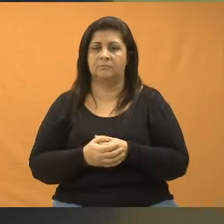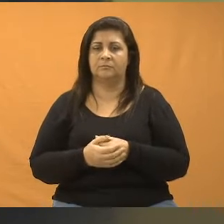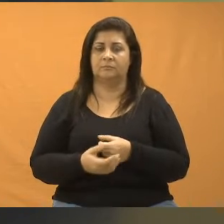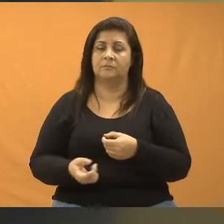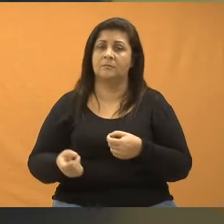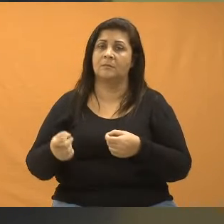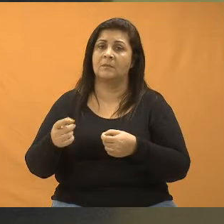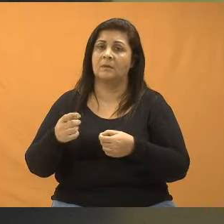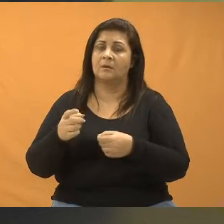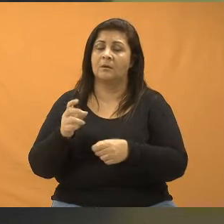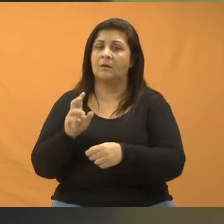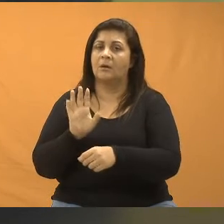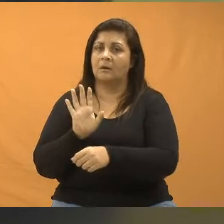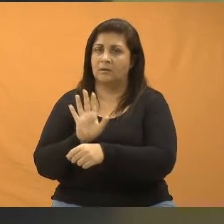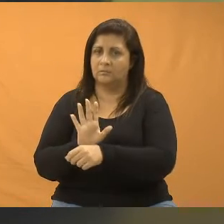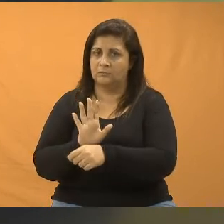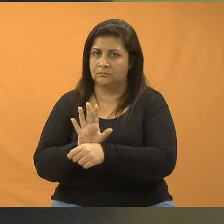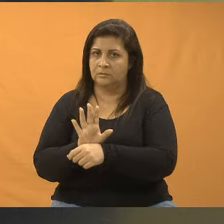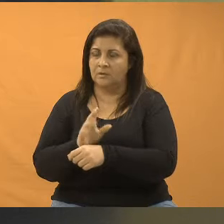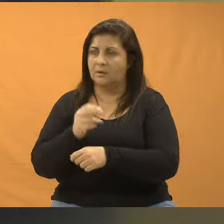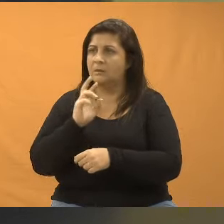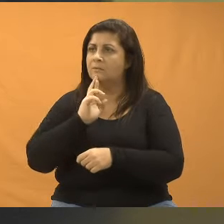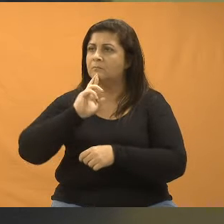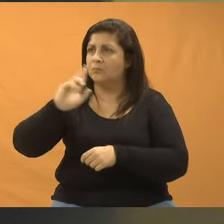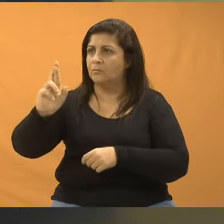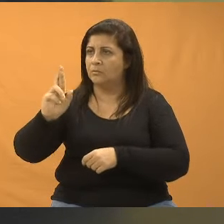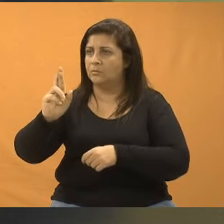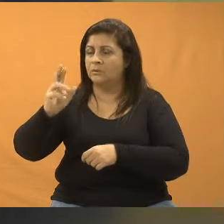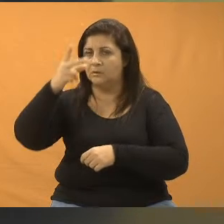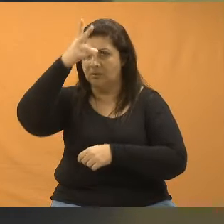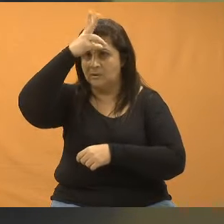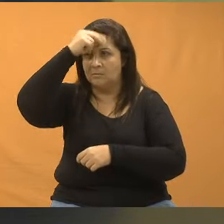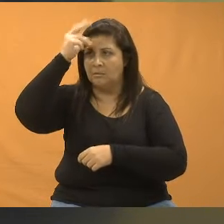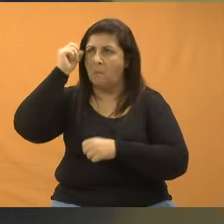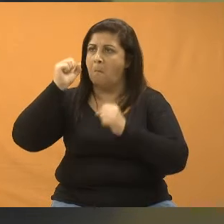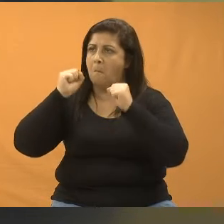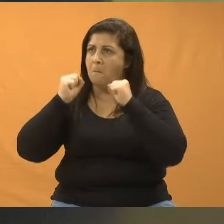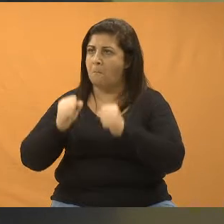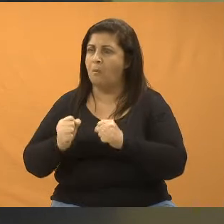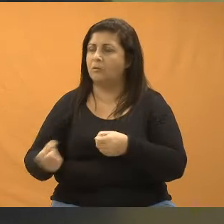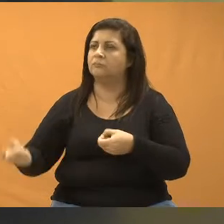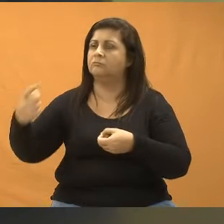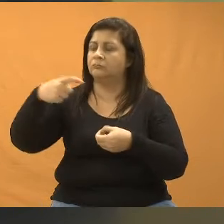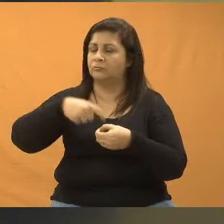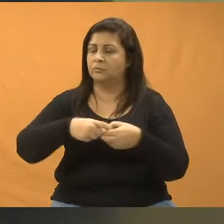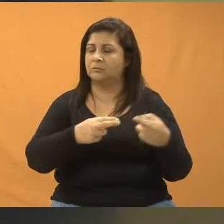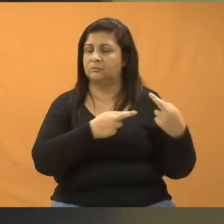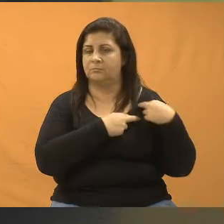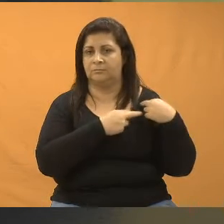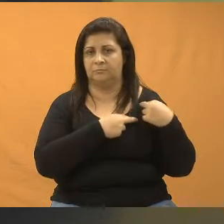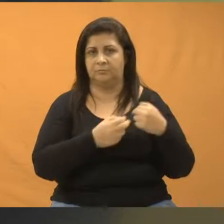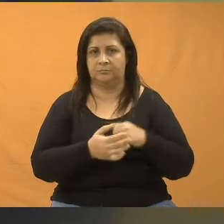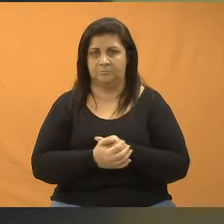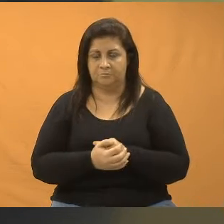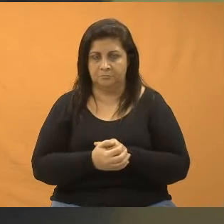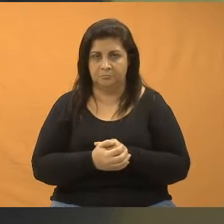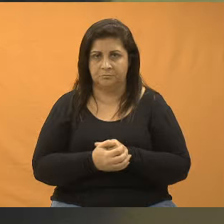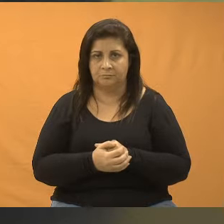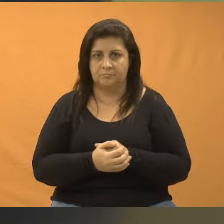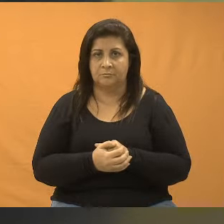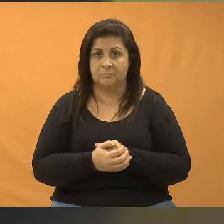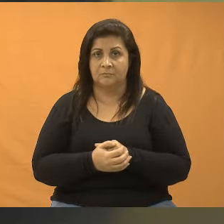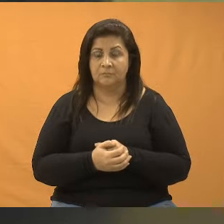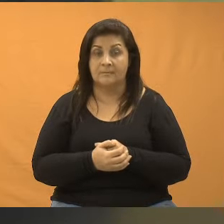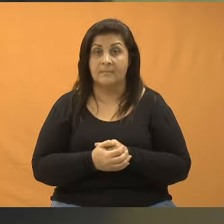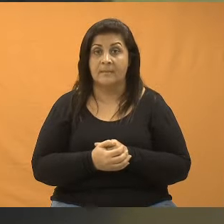segurança jurídica para a Prefeitura de que pode receber a Santa Casa de volta e garantir